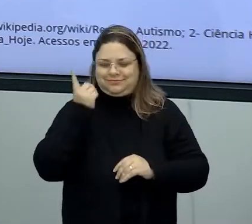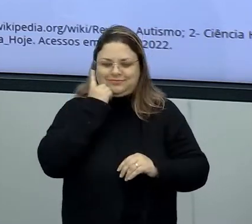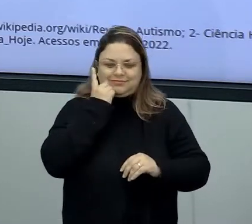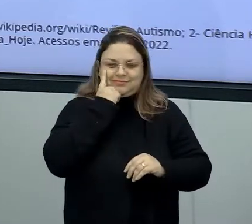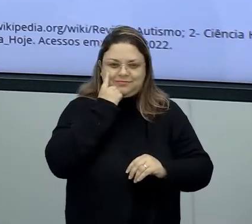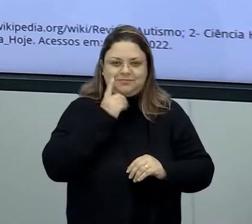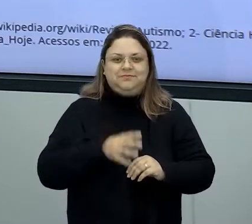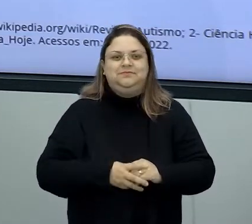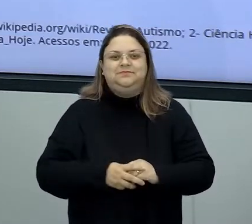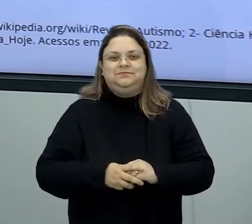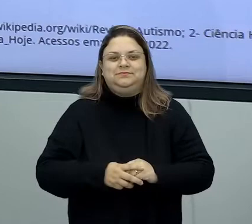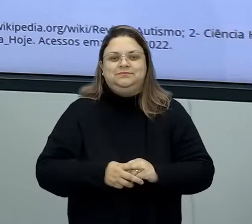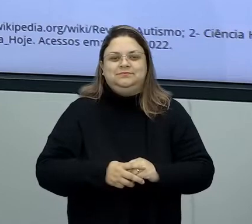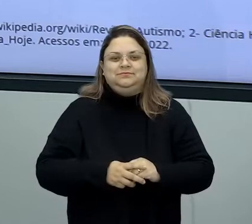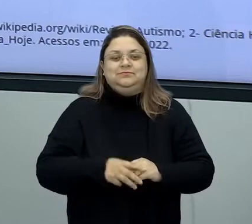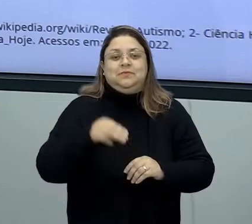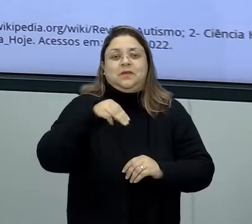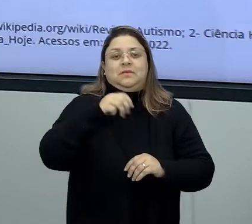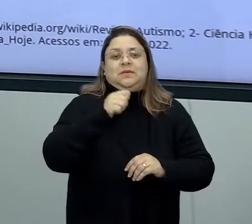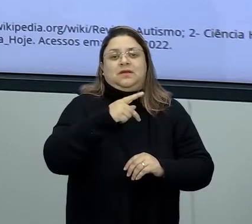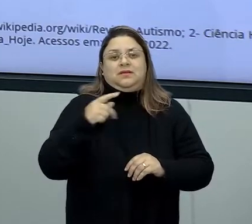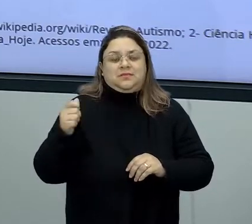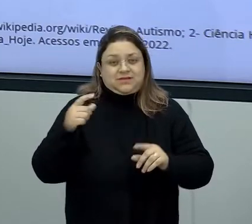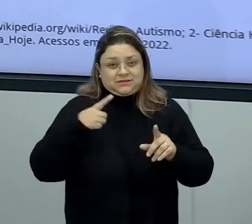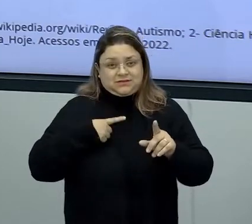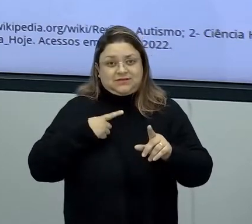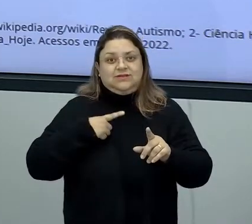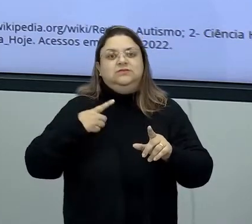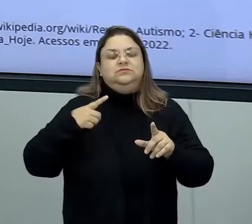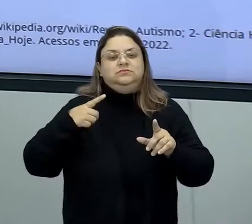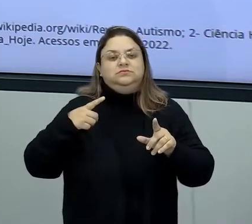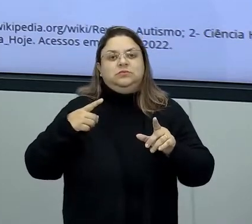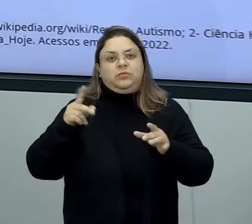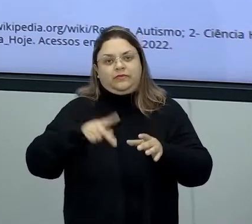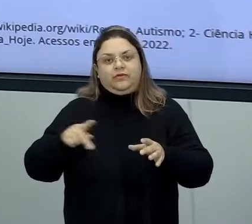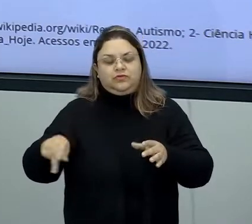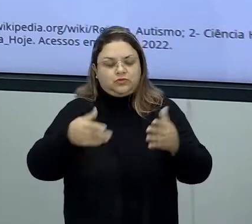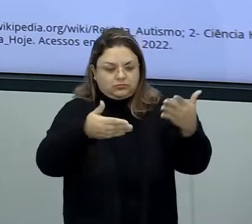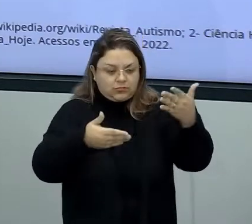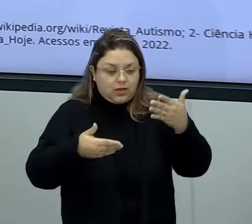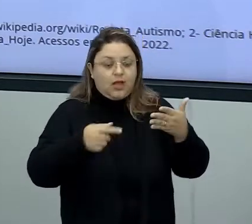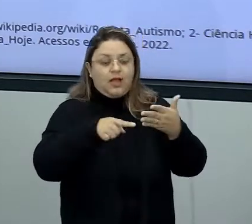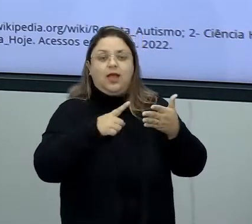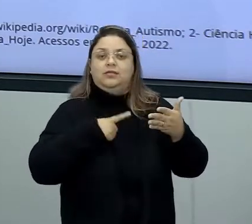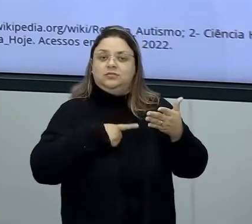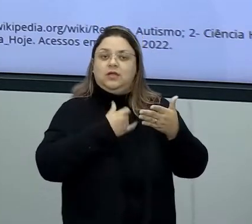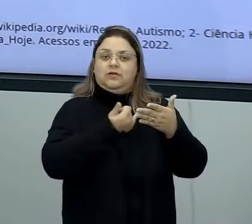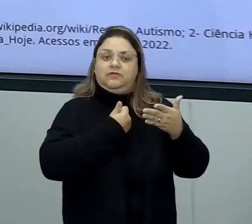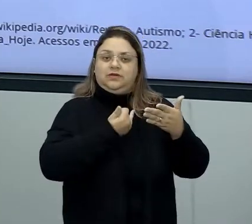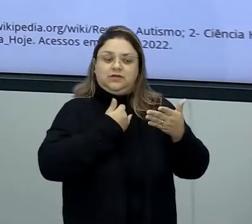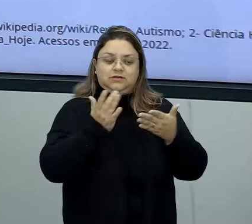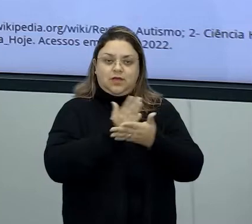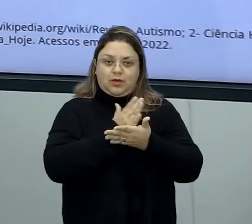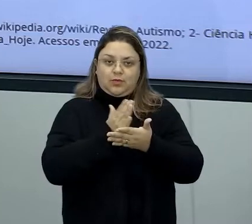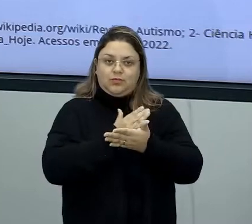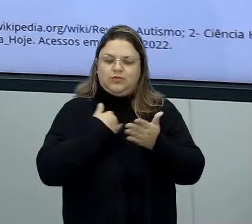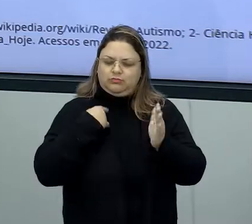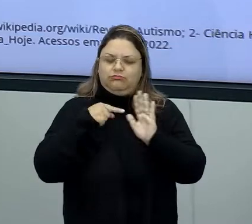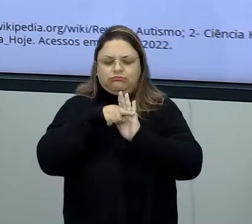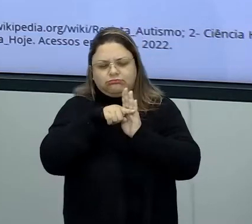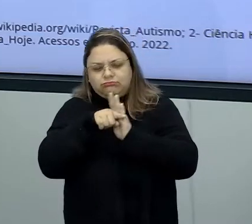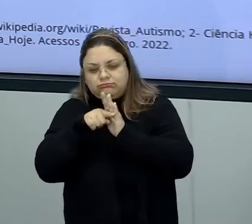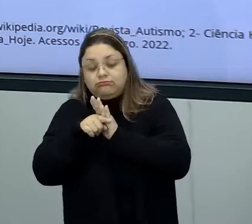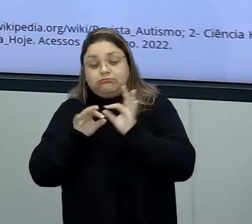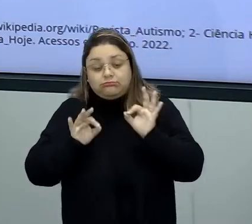O mapa que os professores recebem trouxe, né, algumas indicações e eu dei uma pesquisada e coloquei algumas aqui para vocês que eu